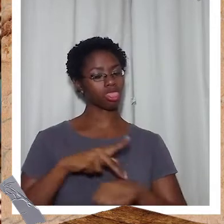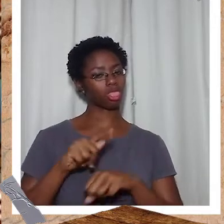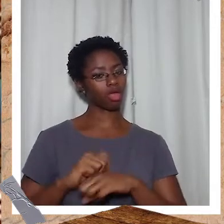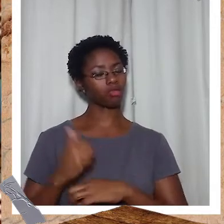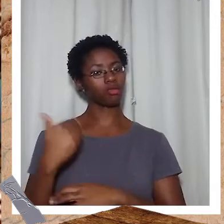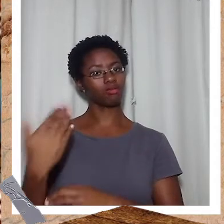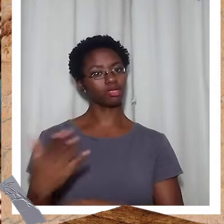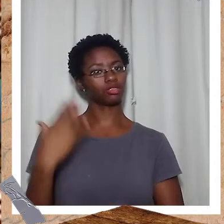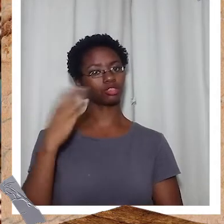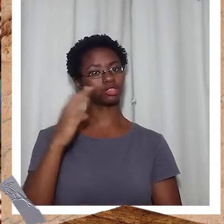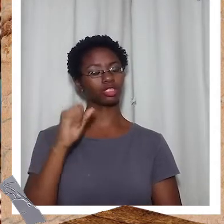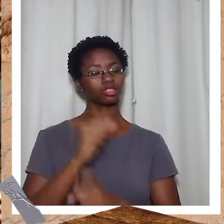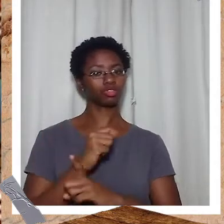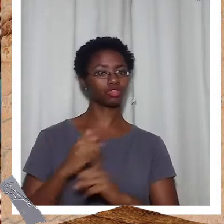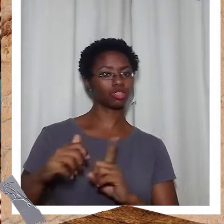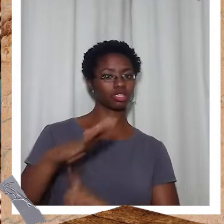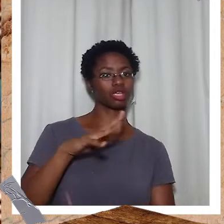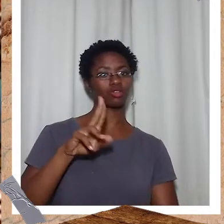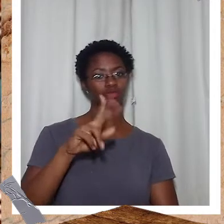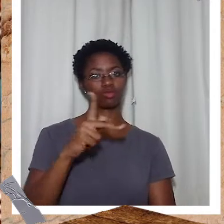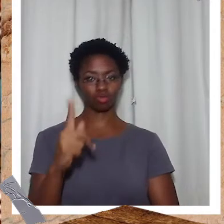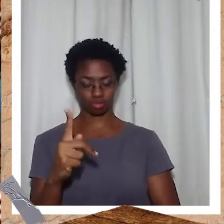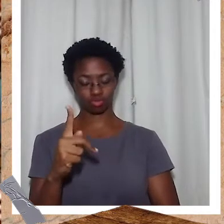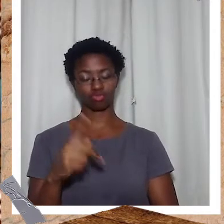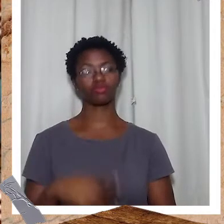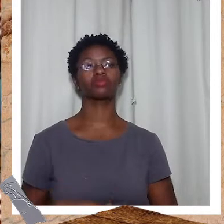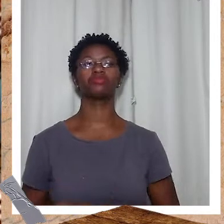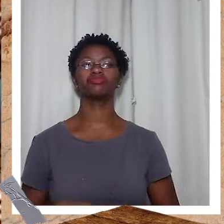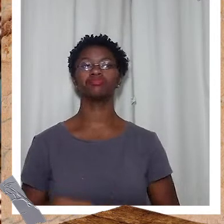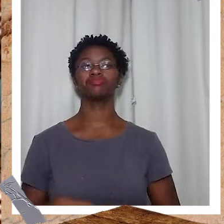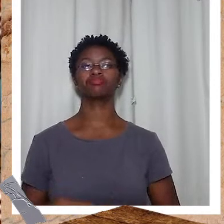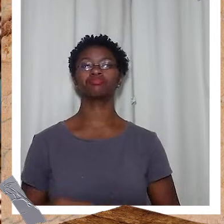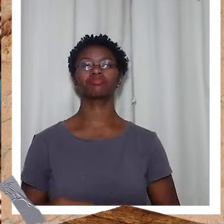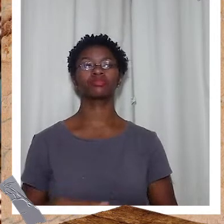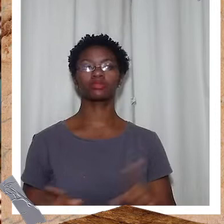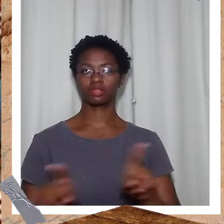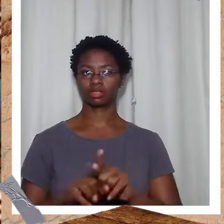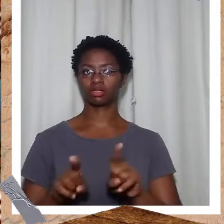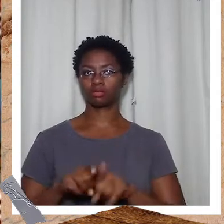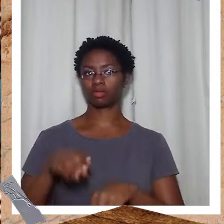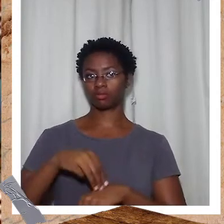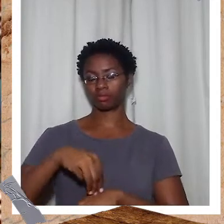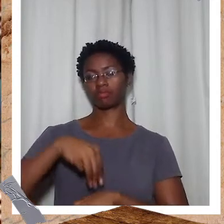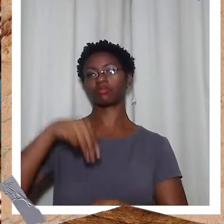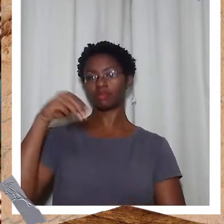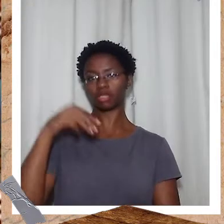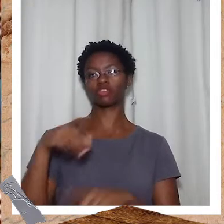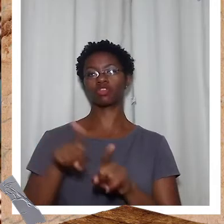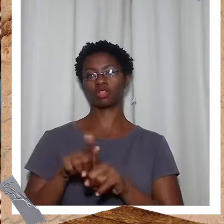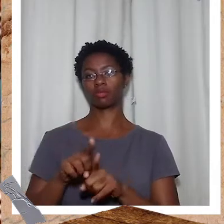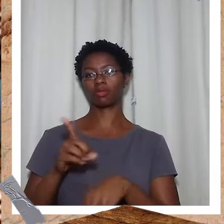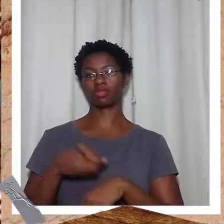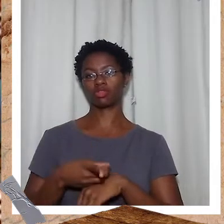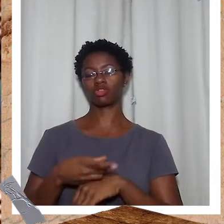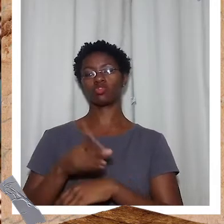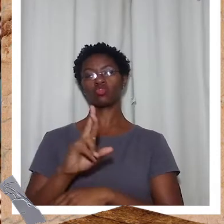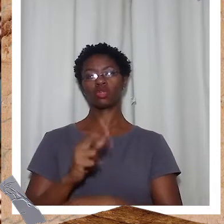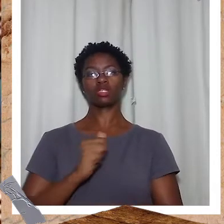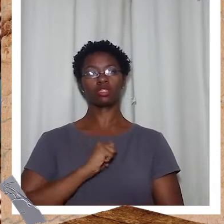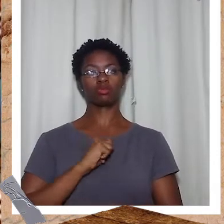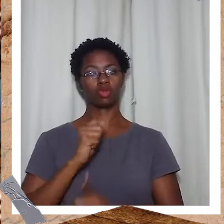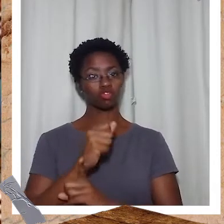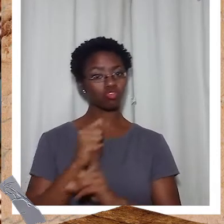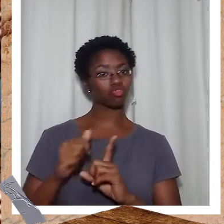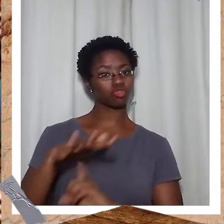Ciências Sociais pela Universidade de São Paulo, USP, onde se tornou mestre, né, e doutor em Antropologia Social,